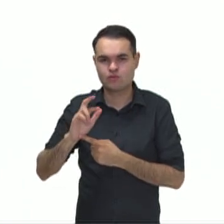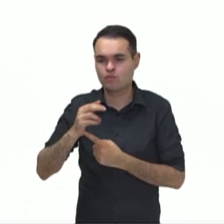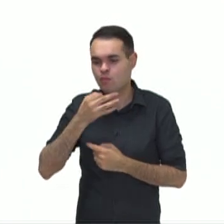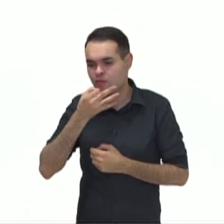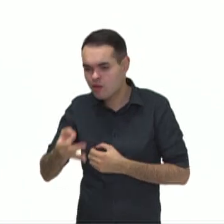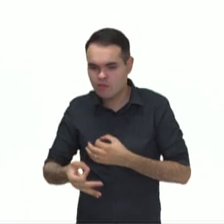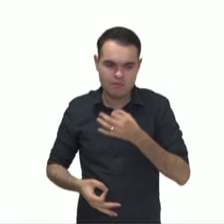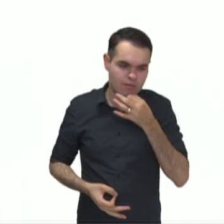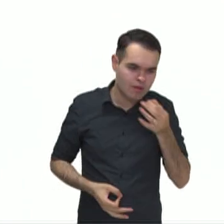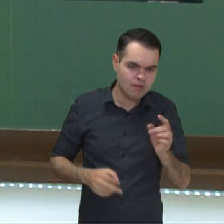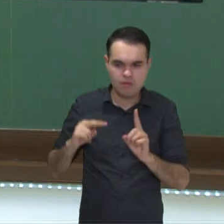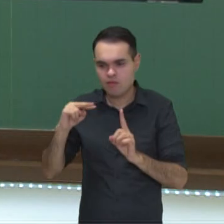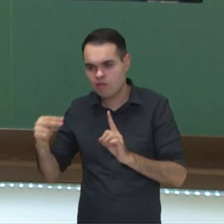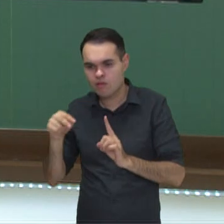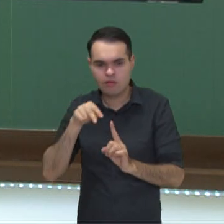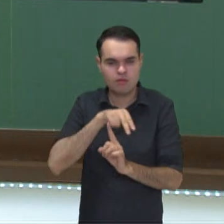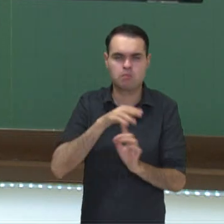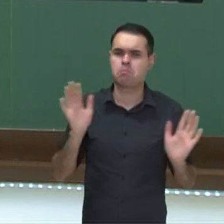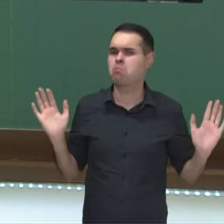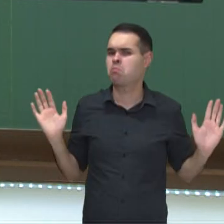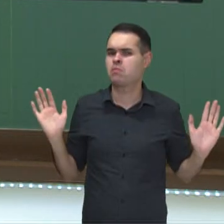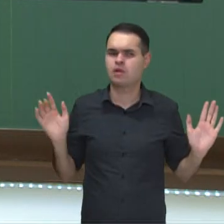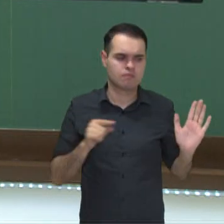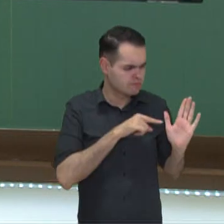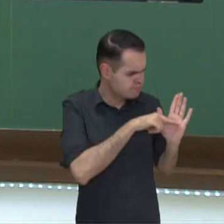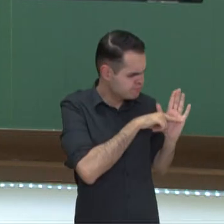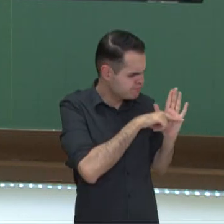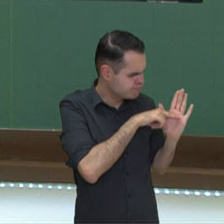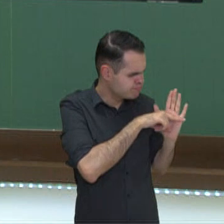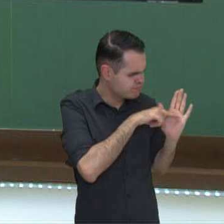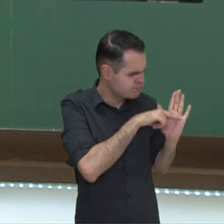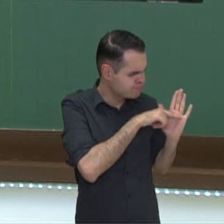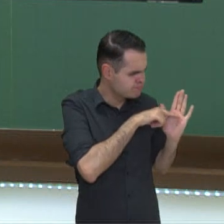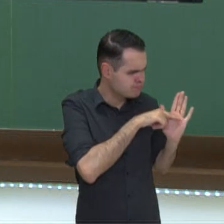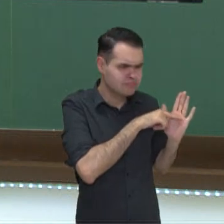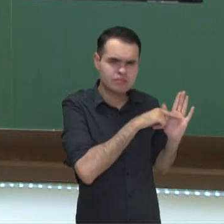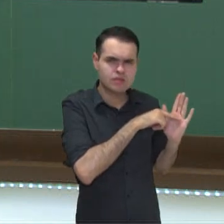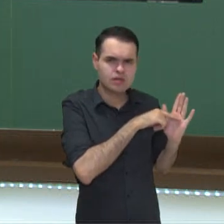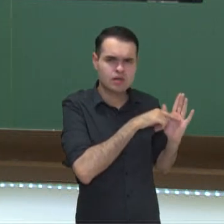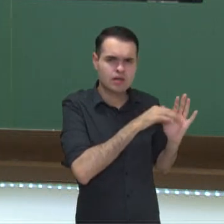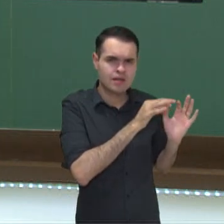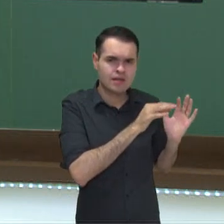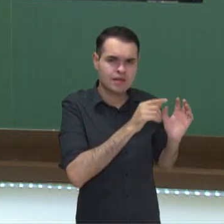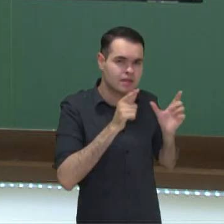opinião, nós temos ali apenas a fundamentação científica numa linguagem simples.